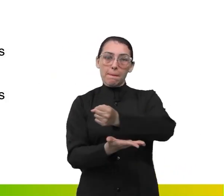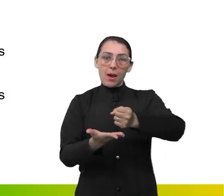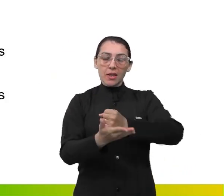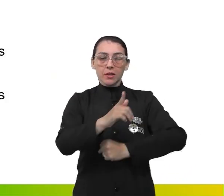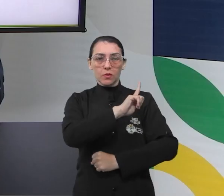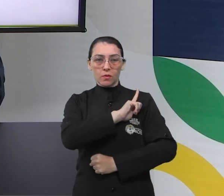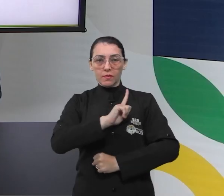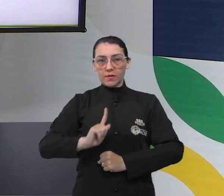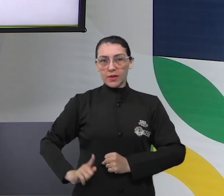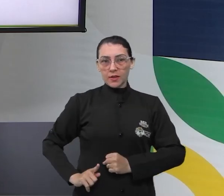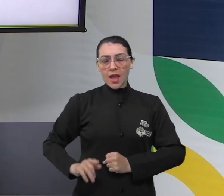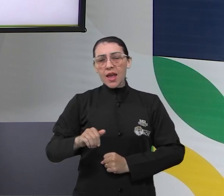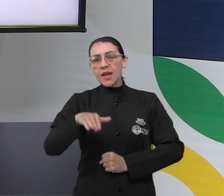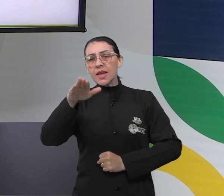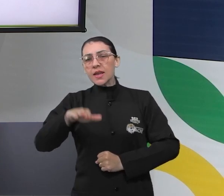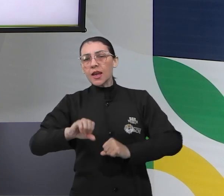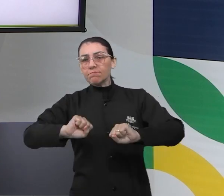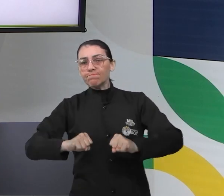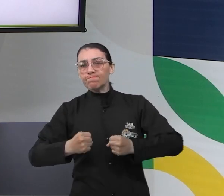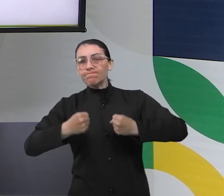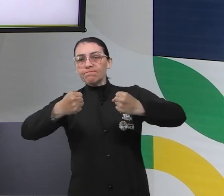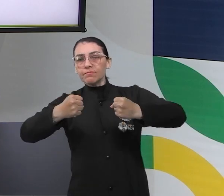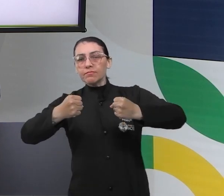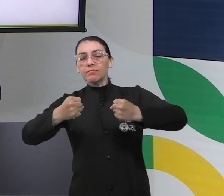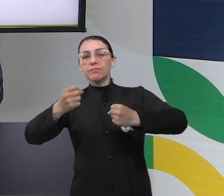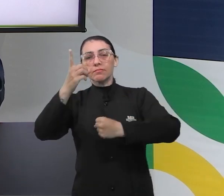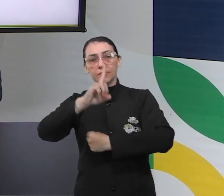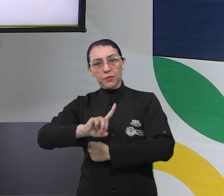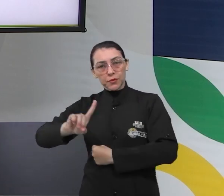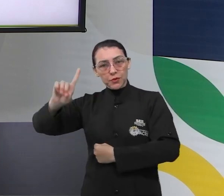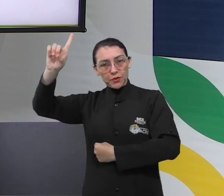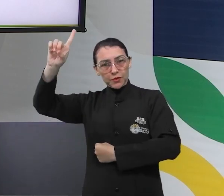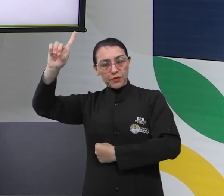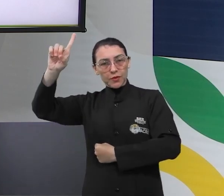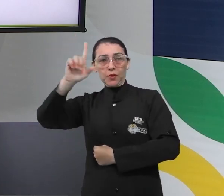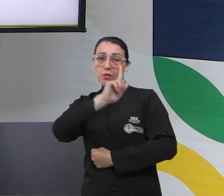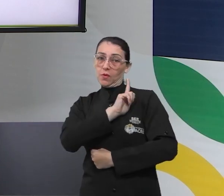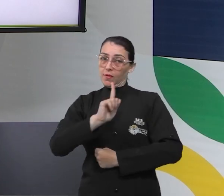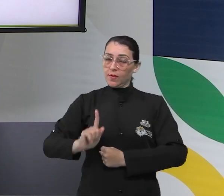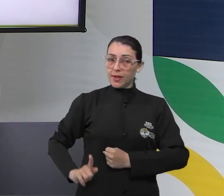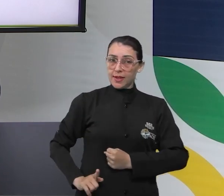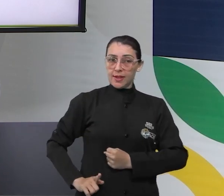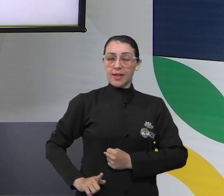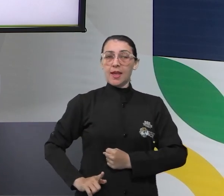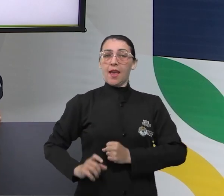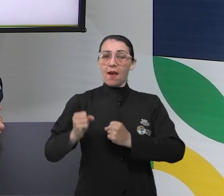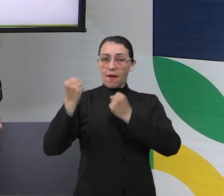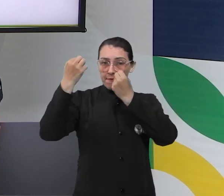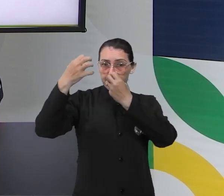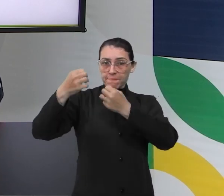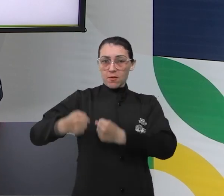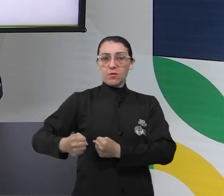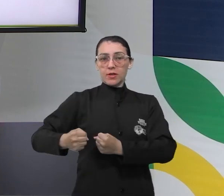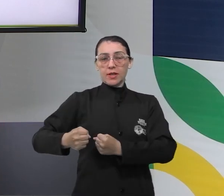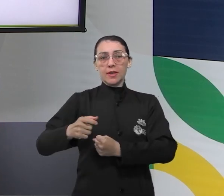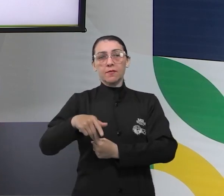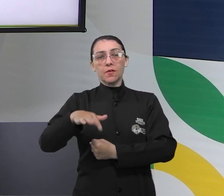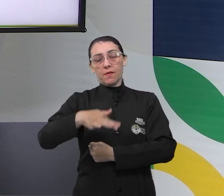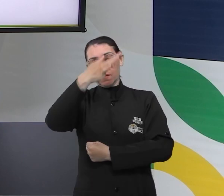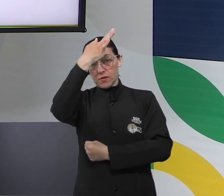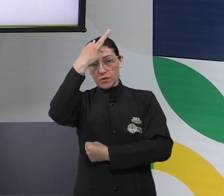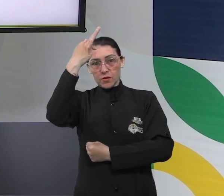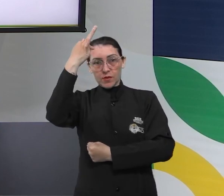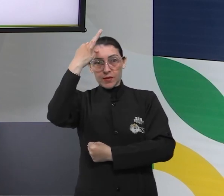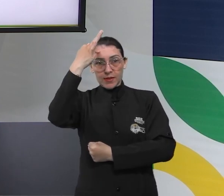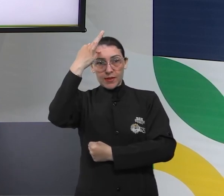governo. Bom, quem defendeu a autoridade divina de governar, o poder divino, foi a